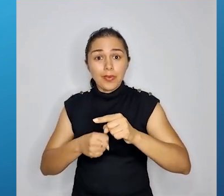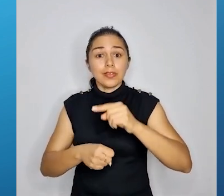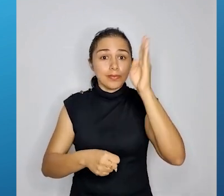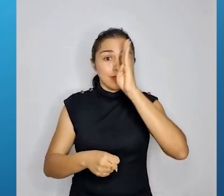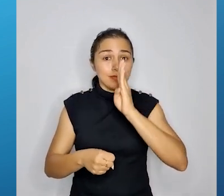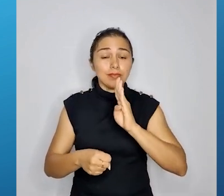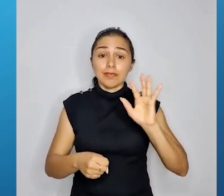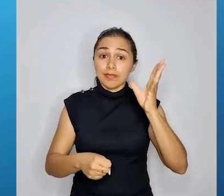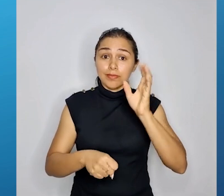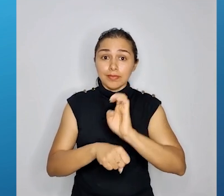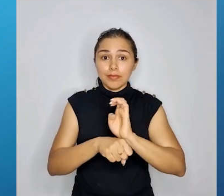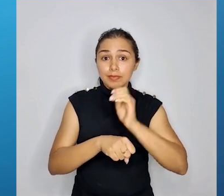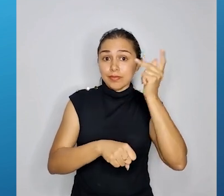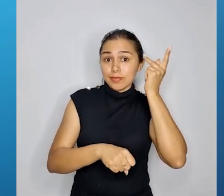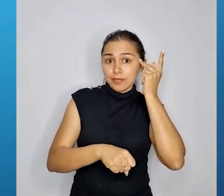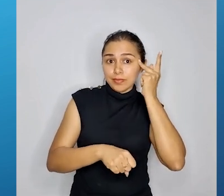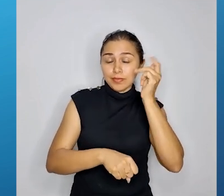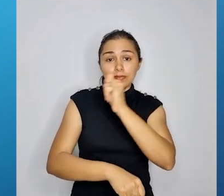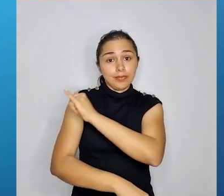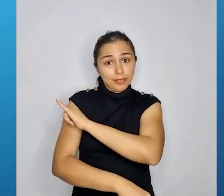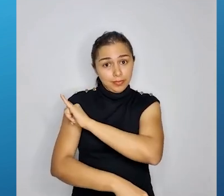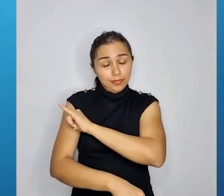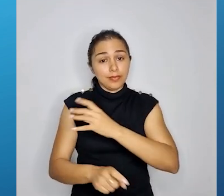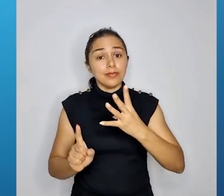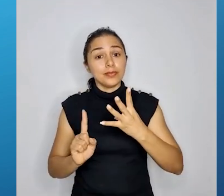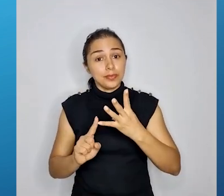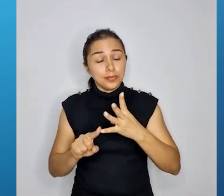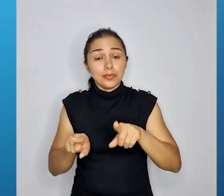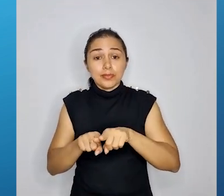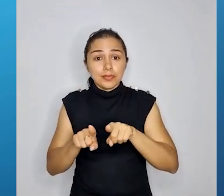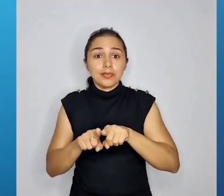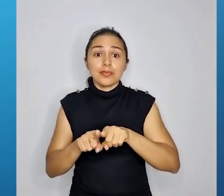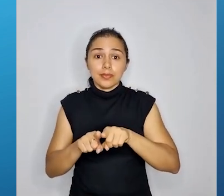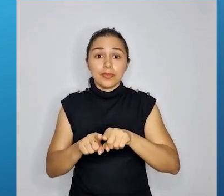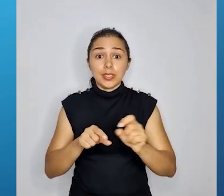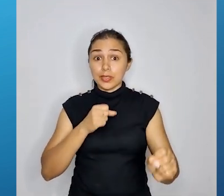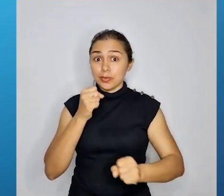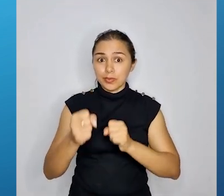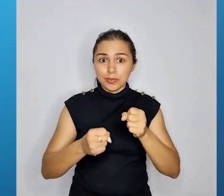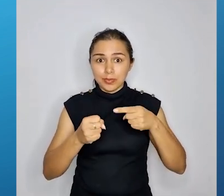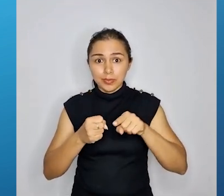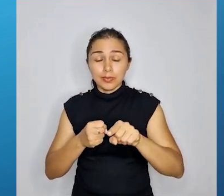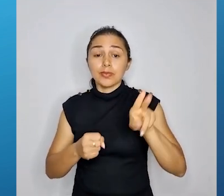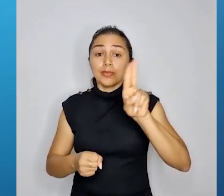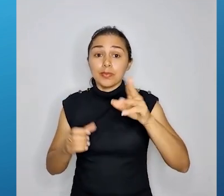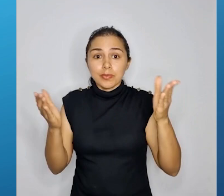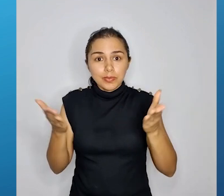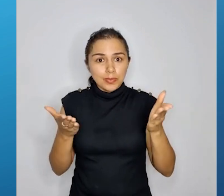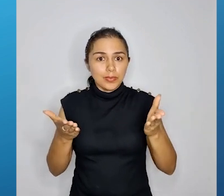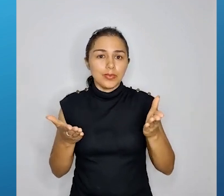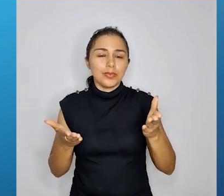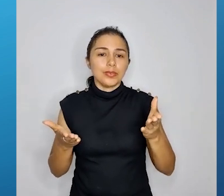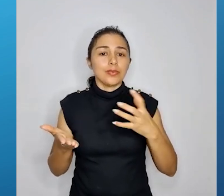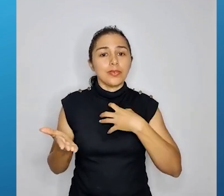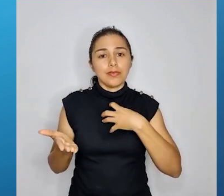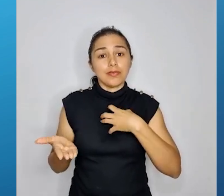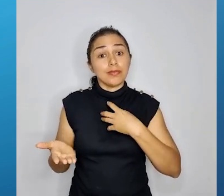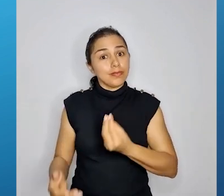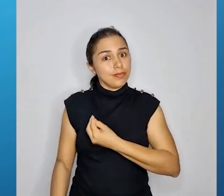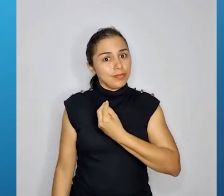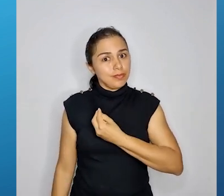nós abordamos aqui a maratona como um estilo de vida, como eu citei para vocês. Esse grande número de adeptos,